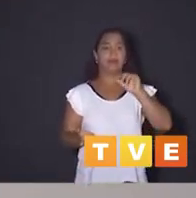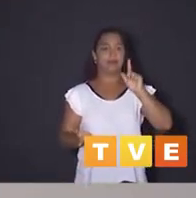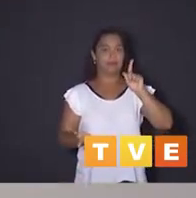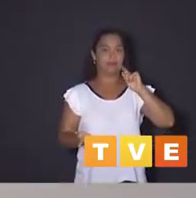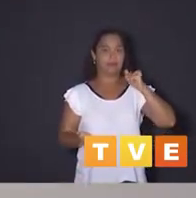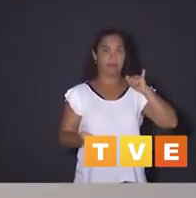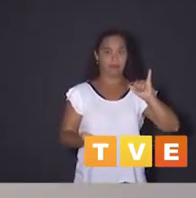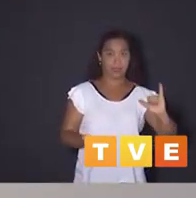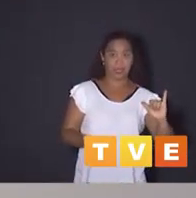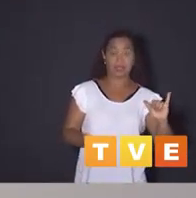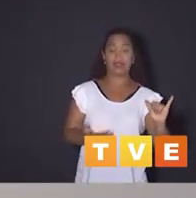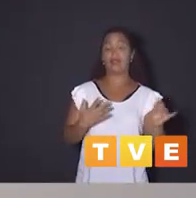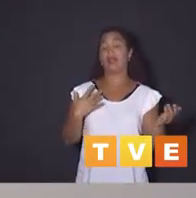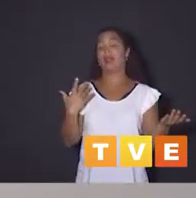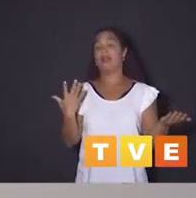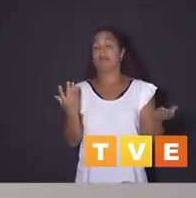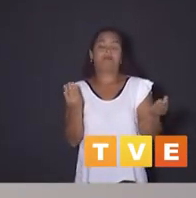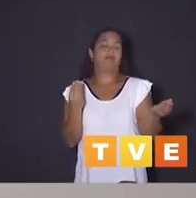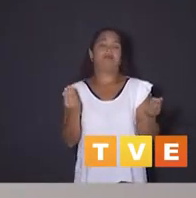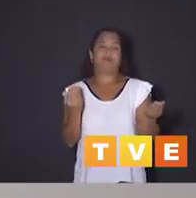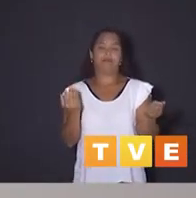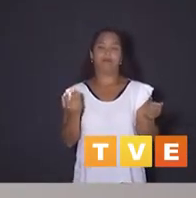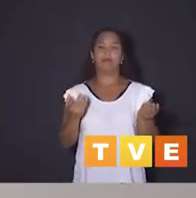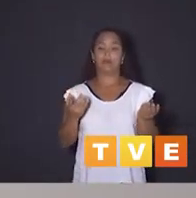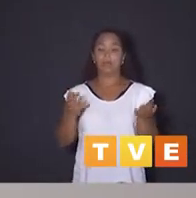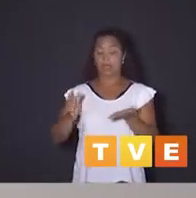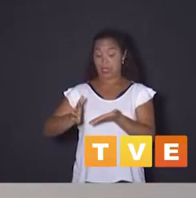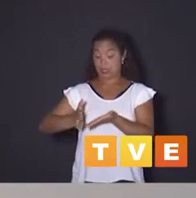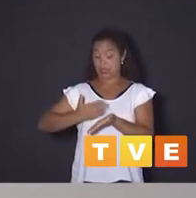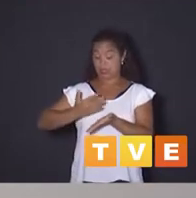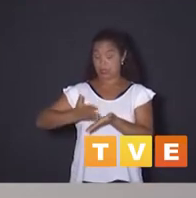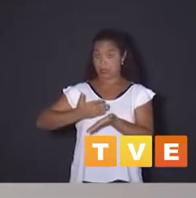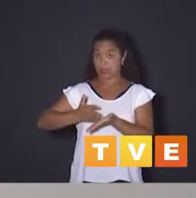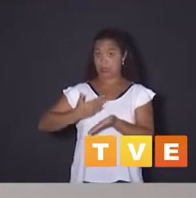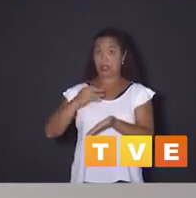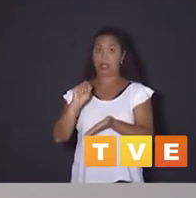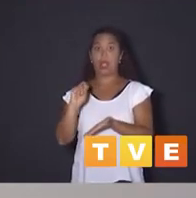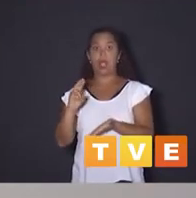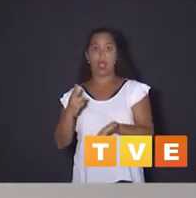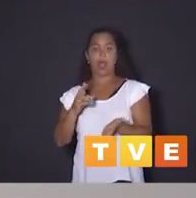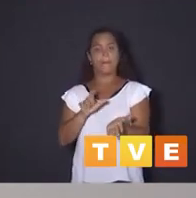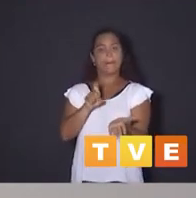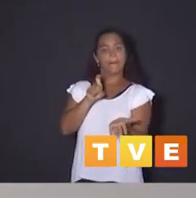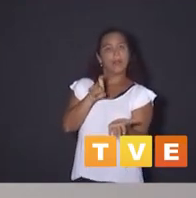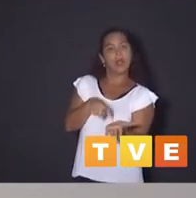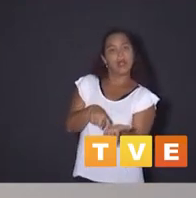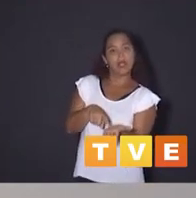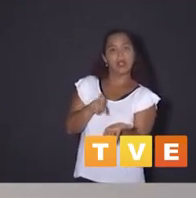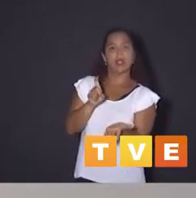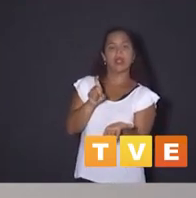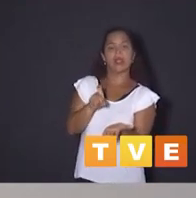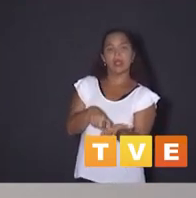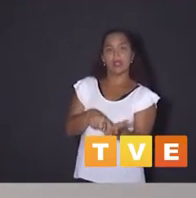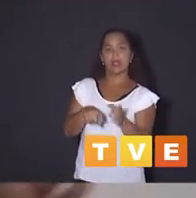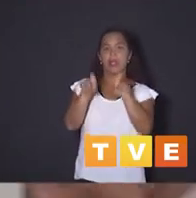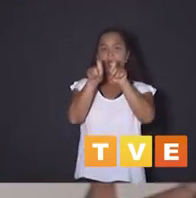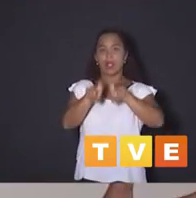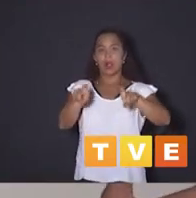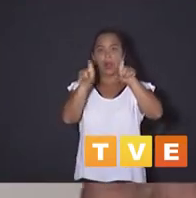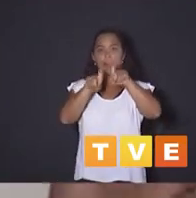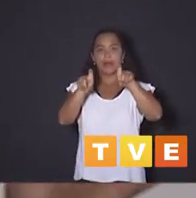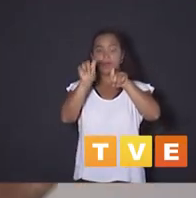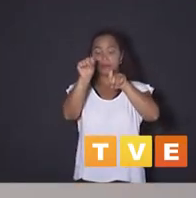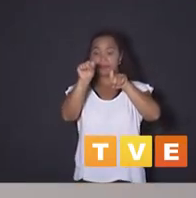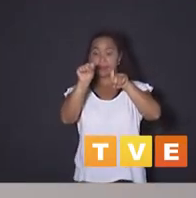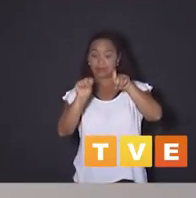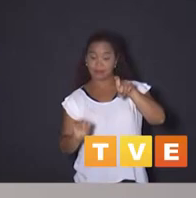ninguém mais faz isso nessa gente clica é uma cobertura de um desfile de moda do sudeste por exemplo a gente vai ver